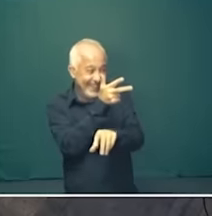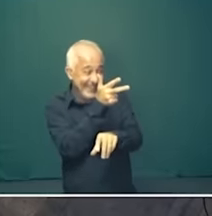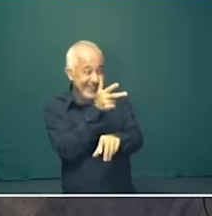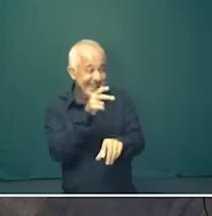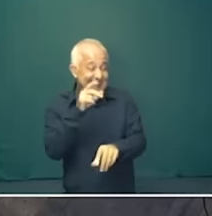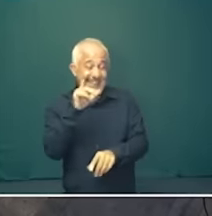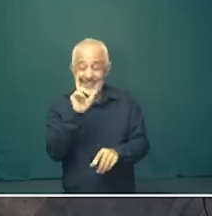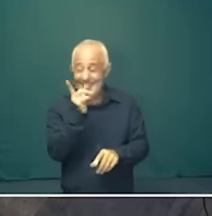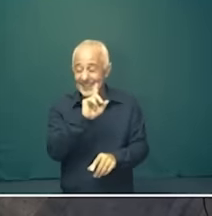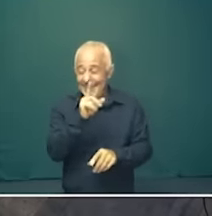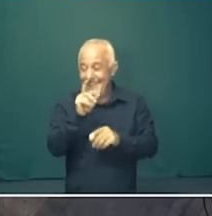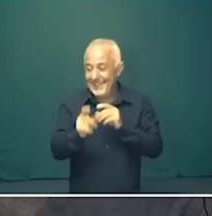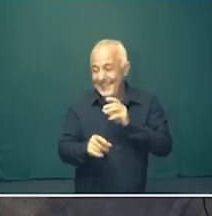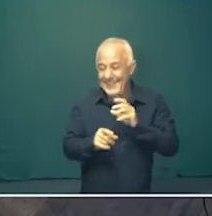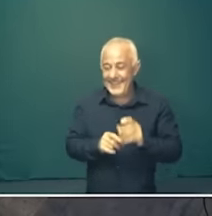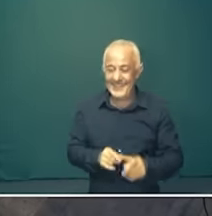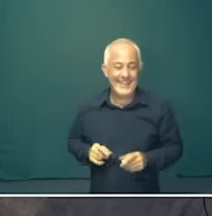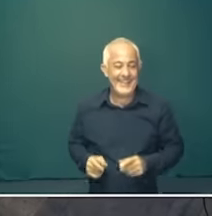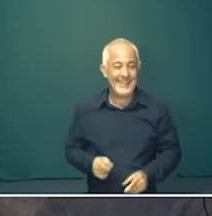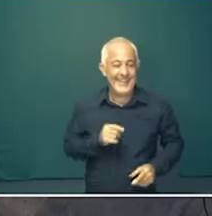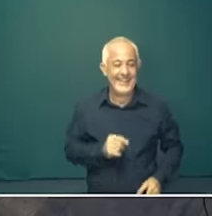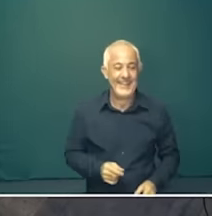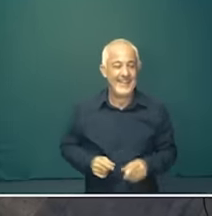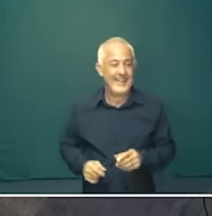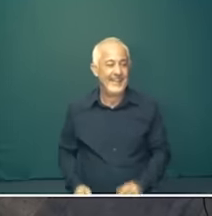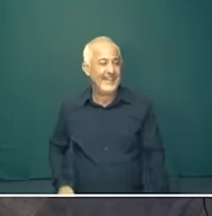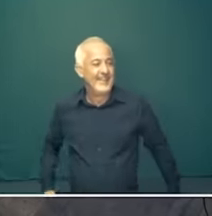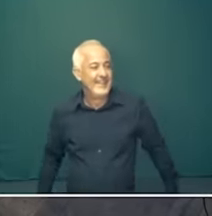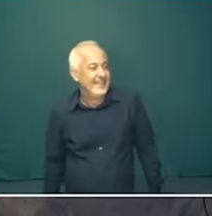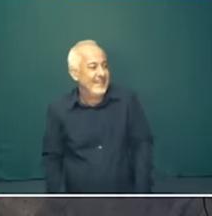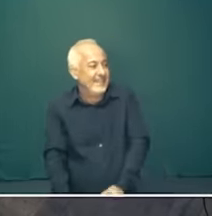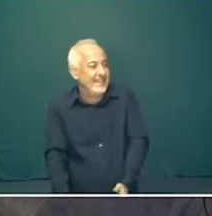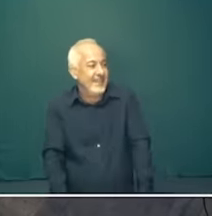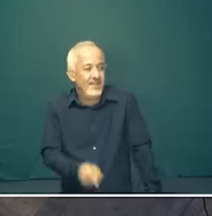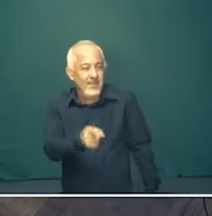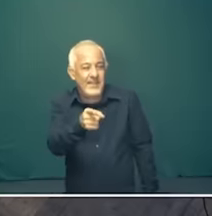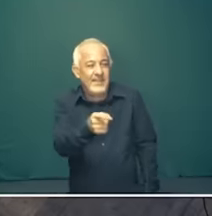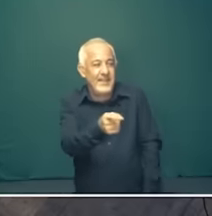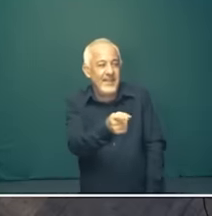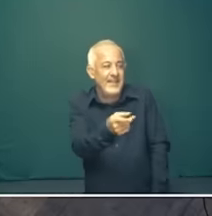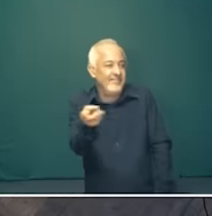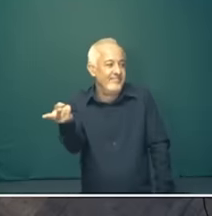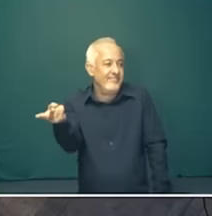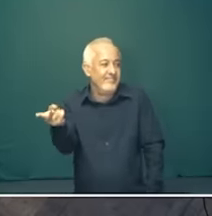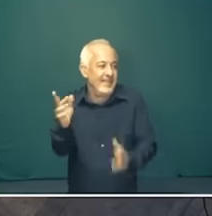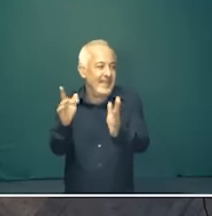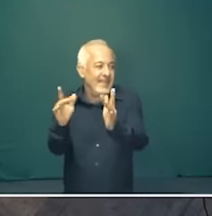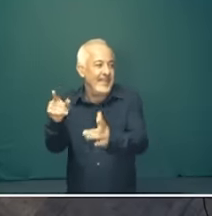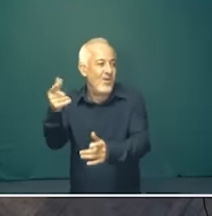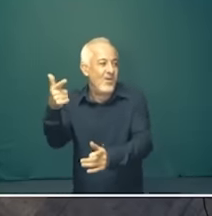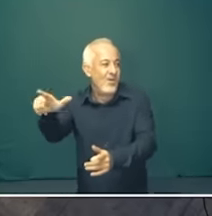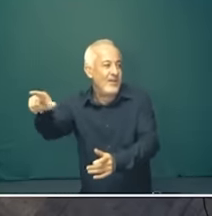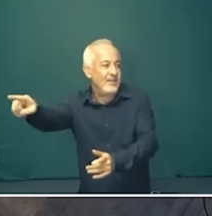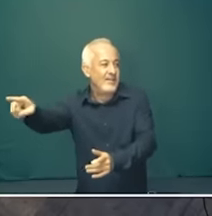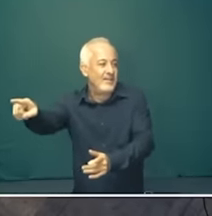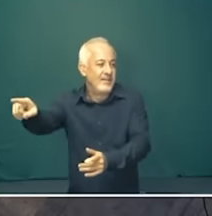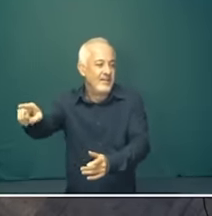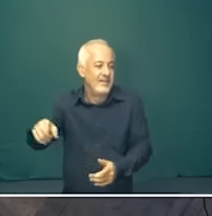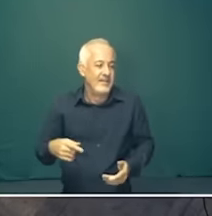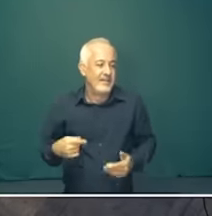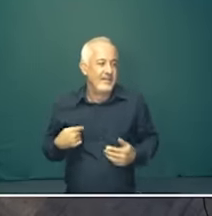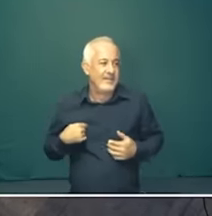Chega dele no... Tá zero. Pra que foi se envolver com alguém? Se todo mundo ainda não